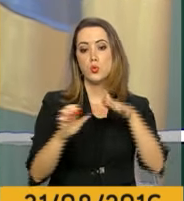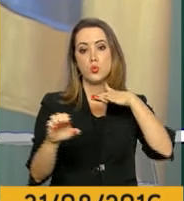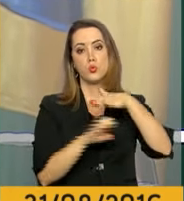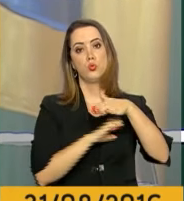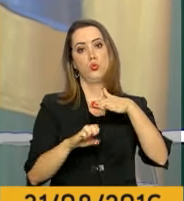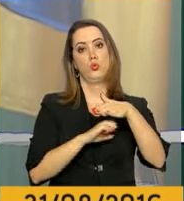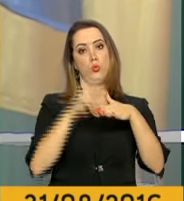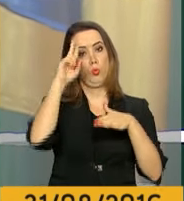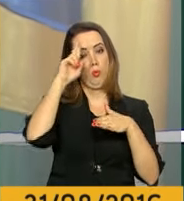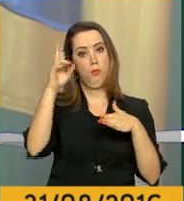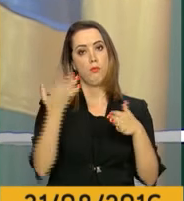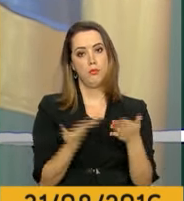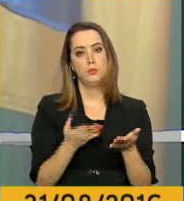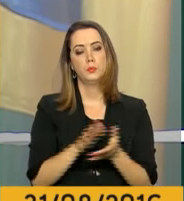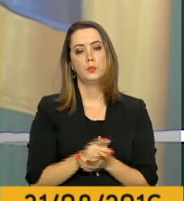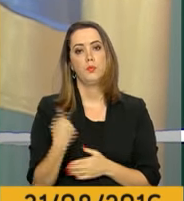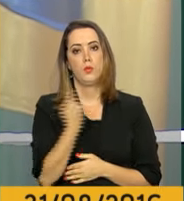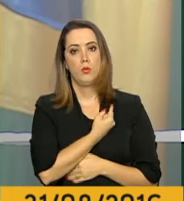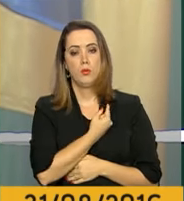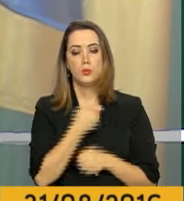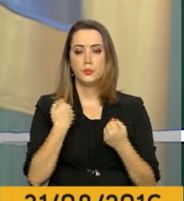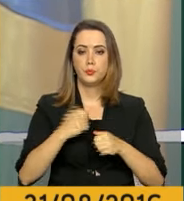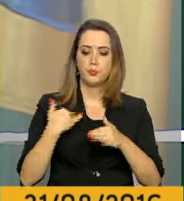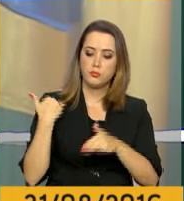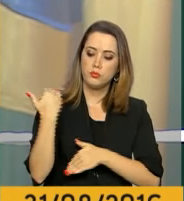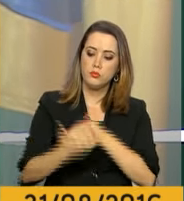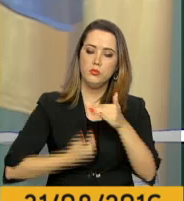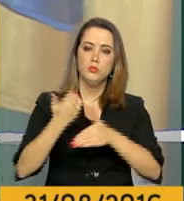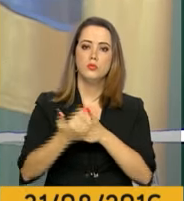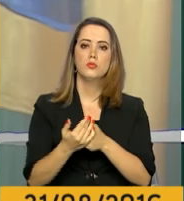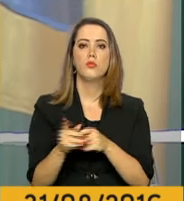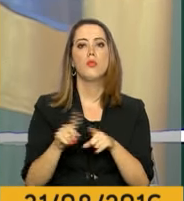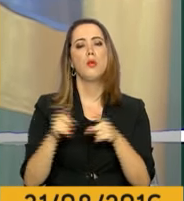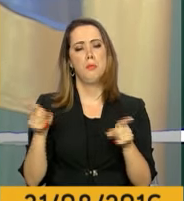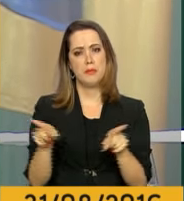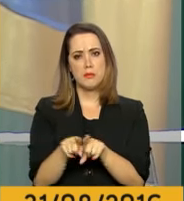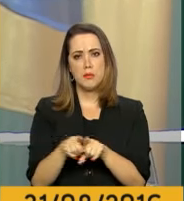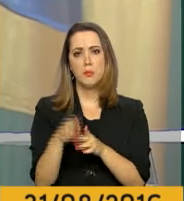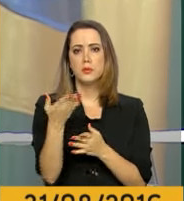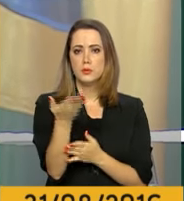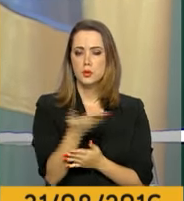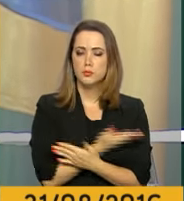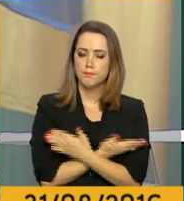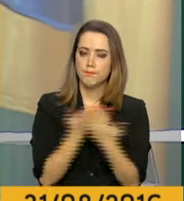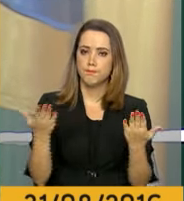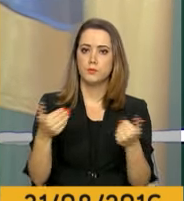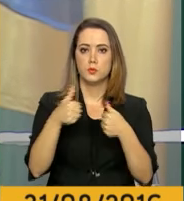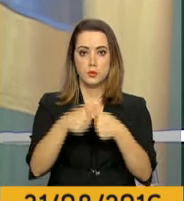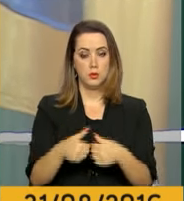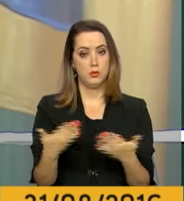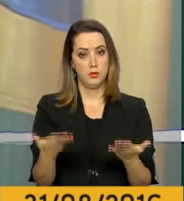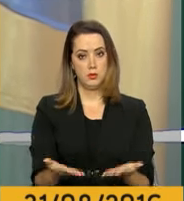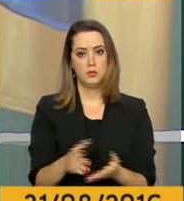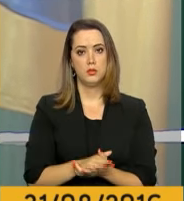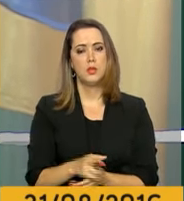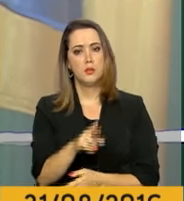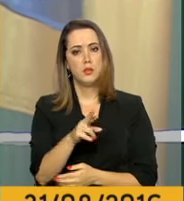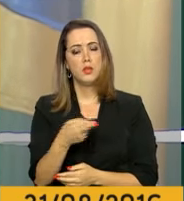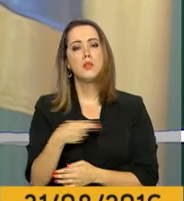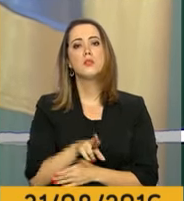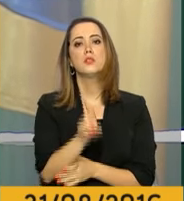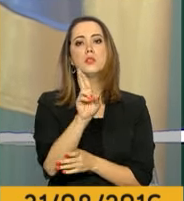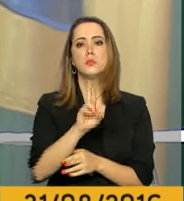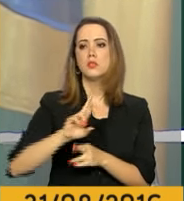que nós precisamos levar adiante. Por outro lado, os senhores todos aqui representam vários